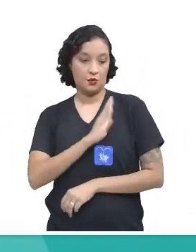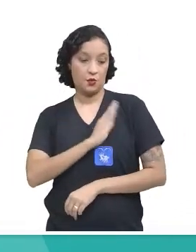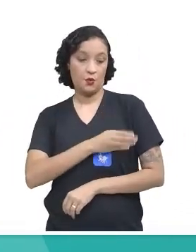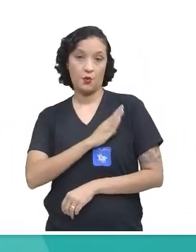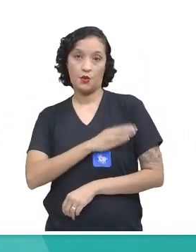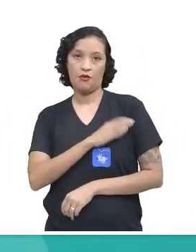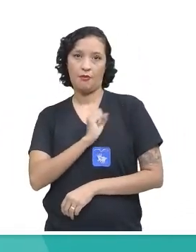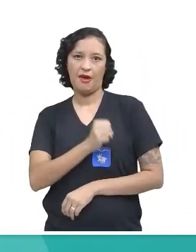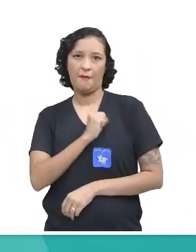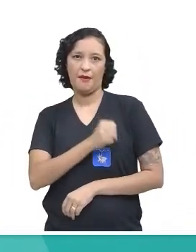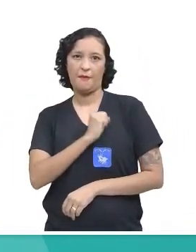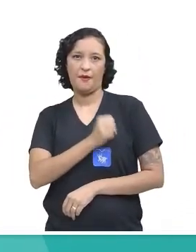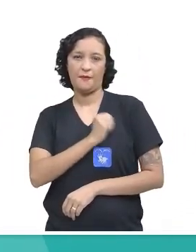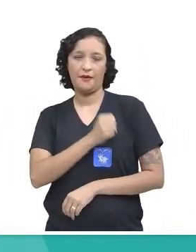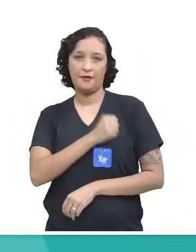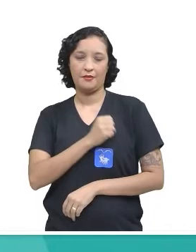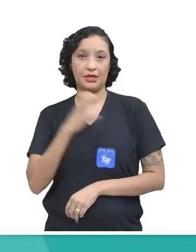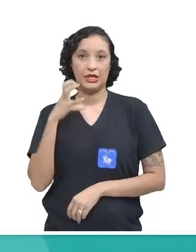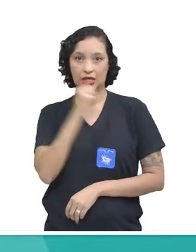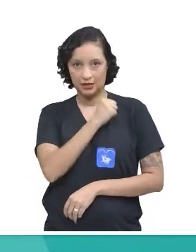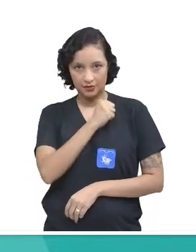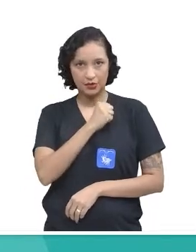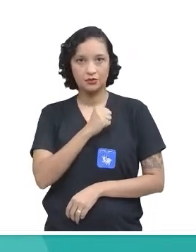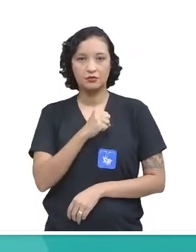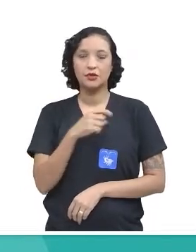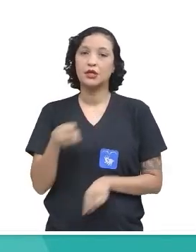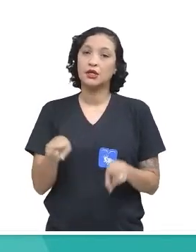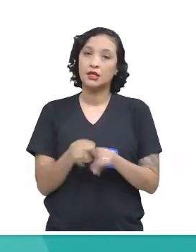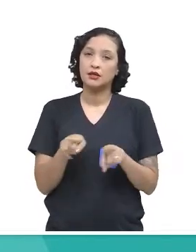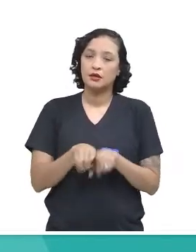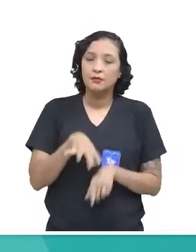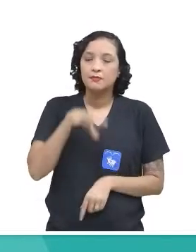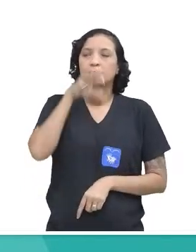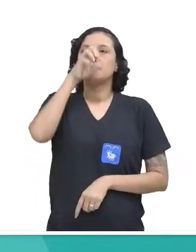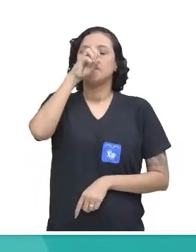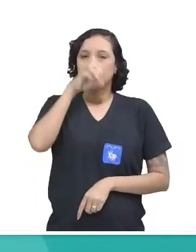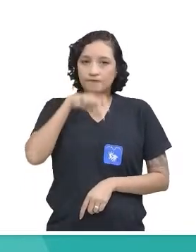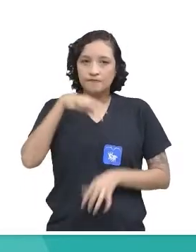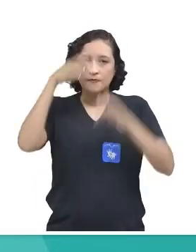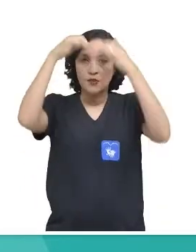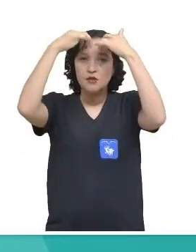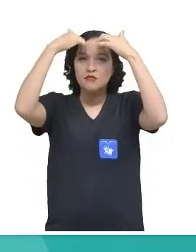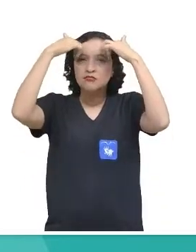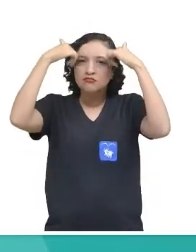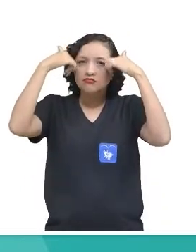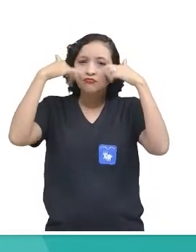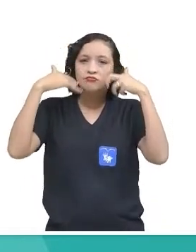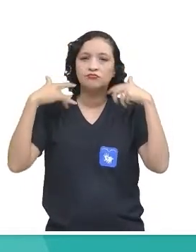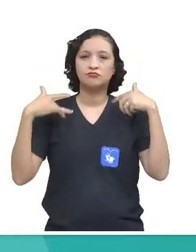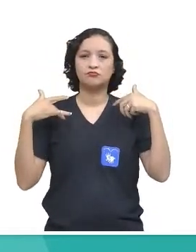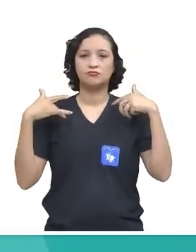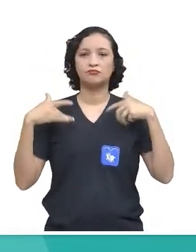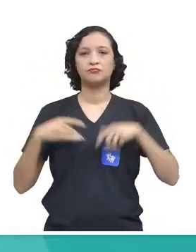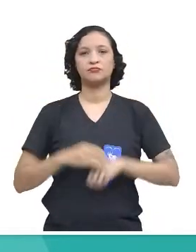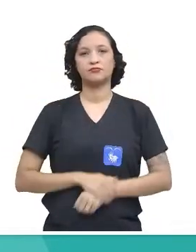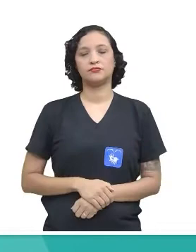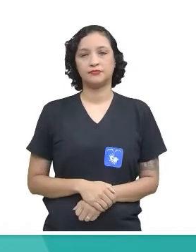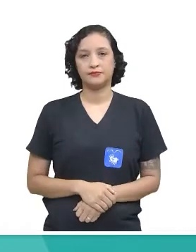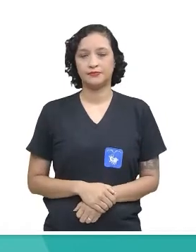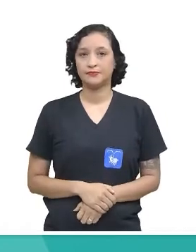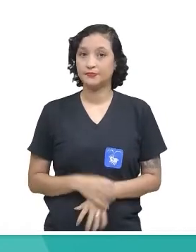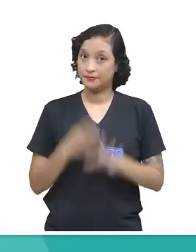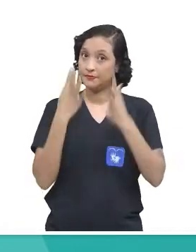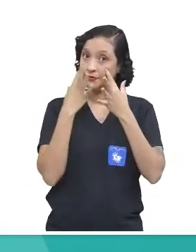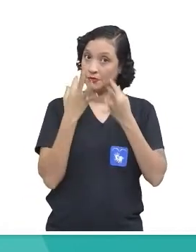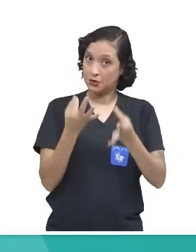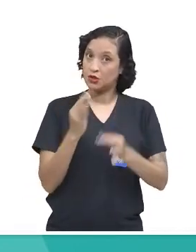acelera e nós ficamos mais ofegantes, começamos a suar, começamos a ficar ofegante? Prestaram